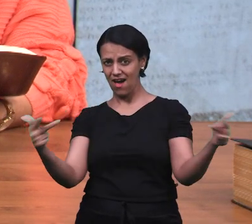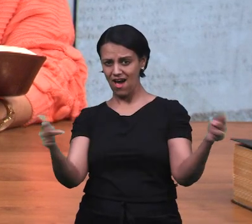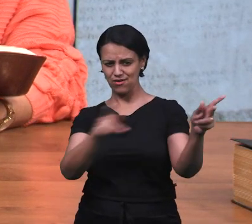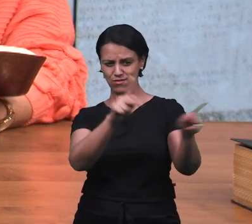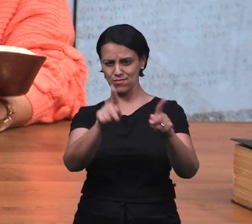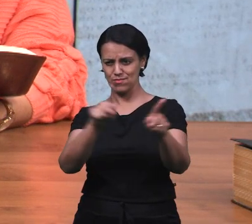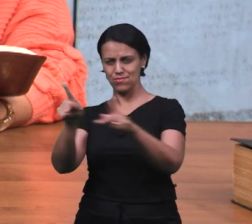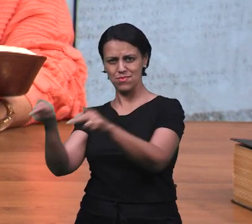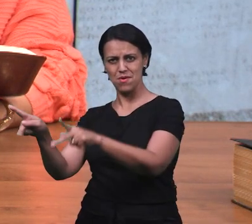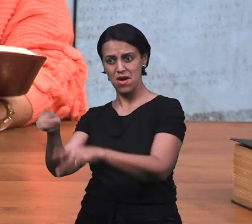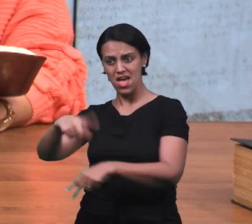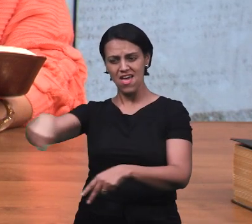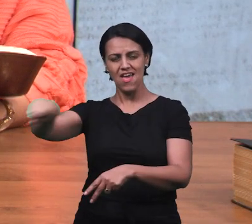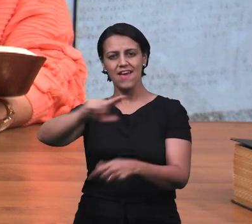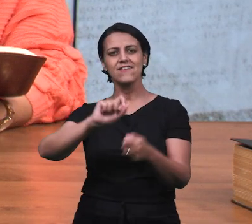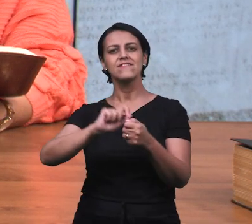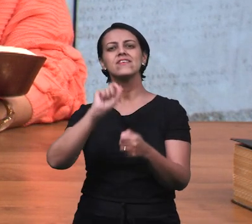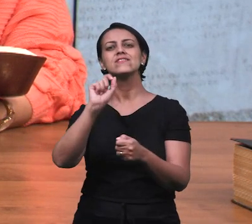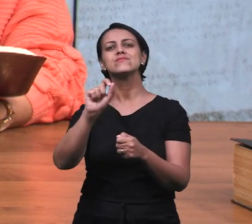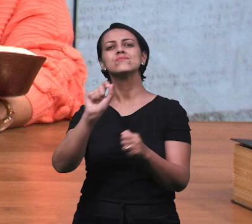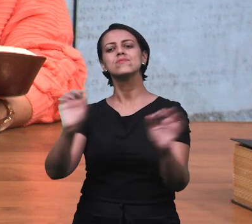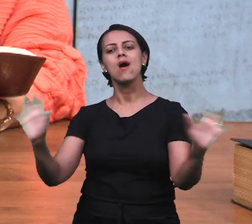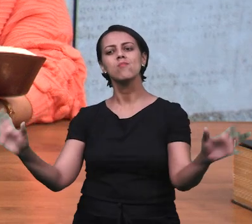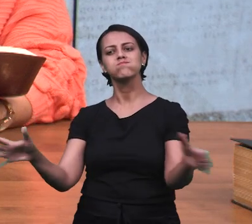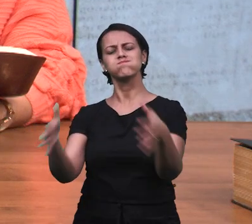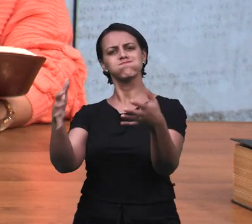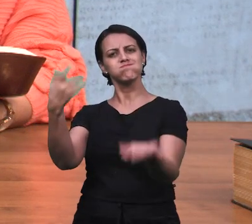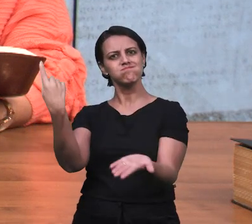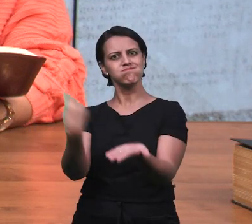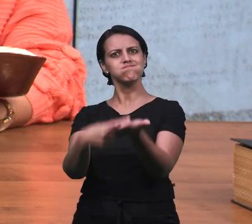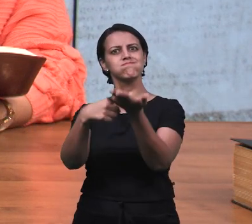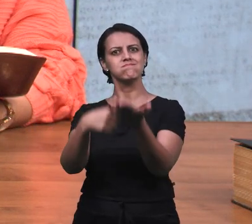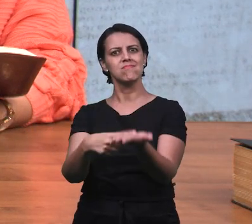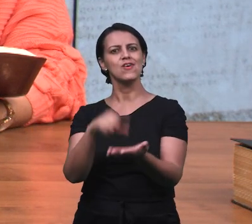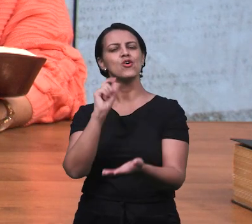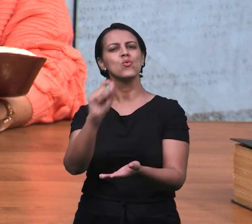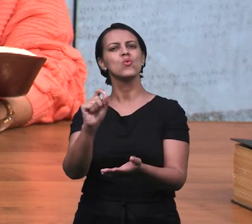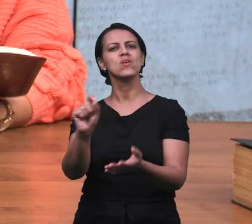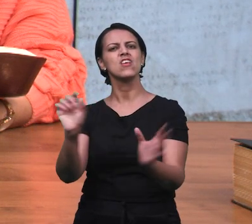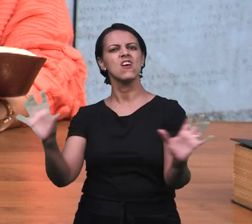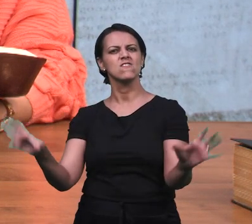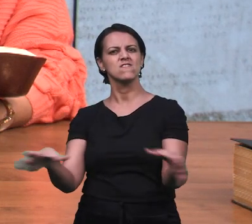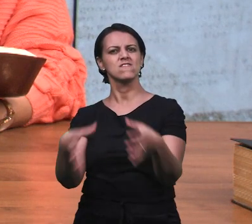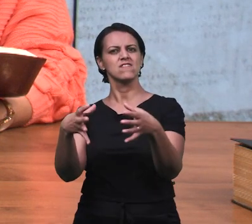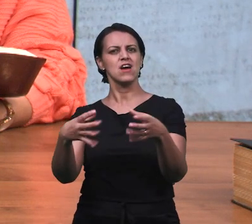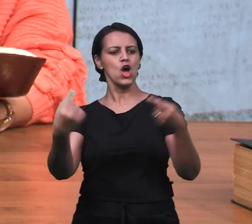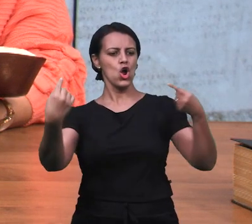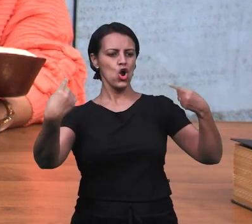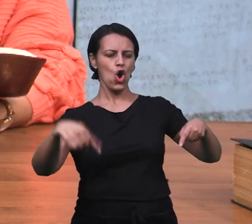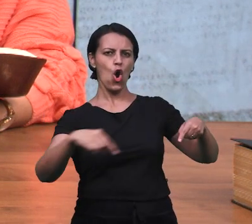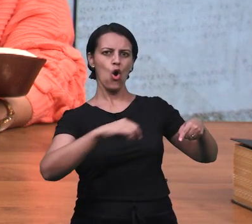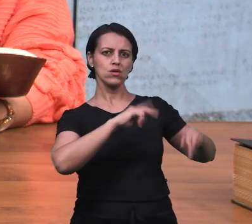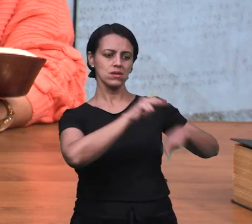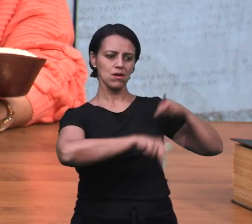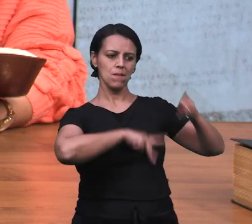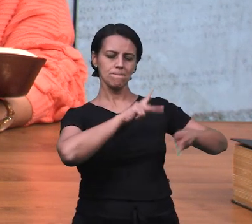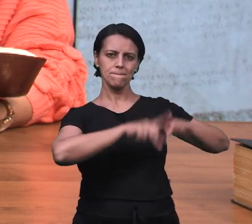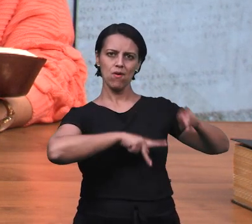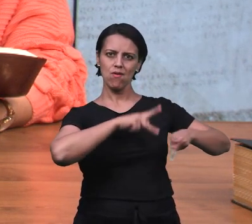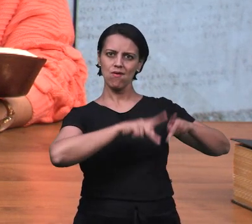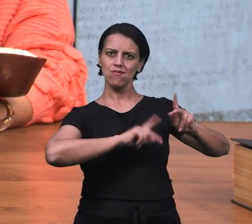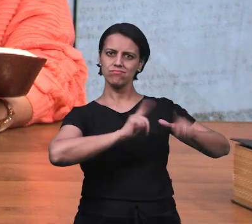jebuseus, se ajuntaram eles de comum acordo para pelejar contra Josué e contra